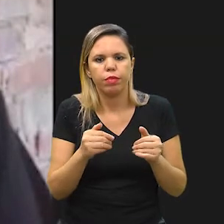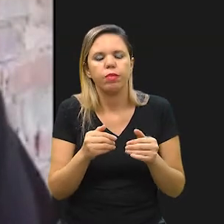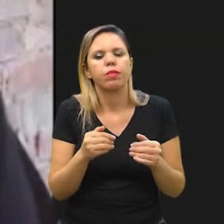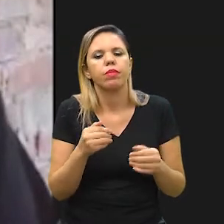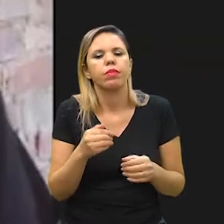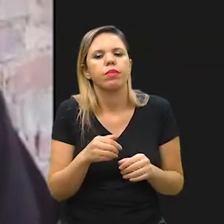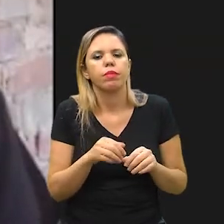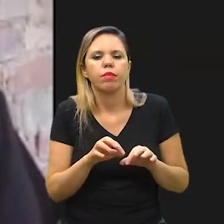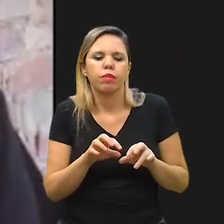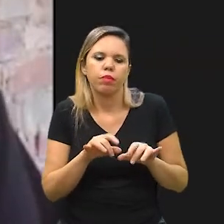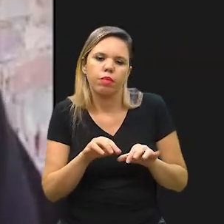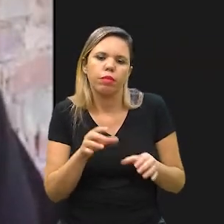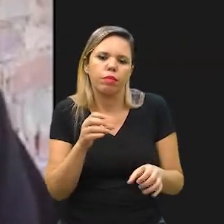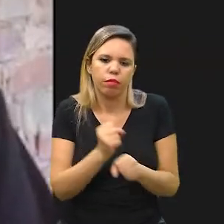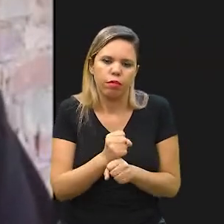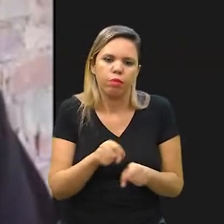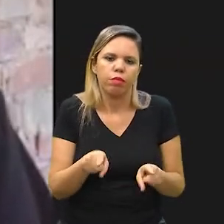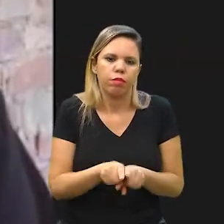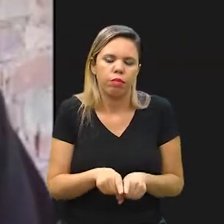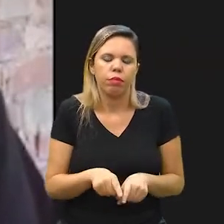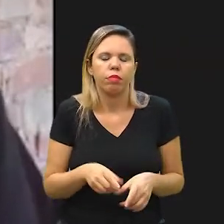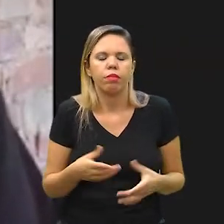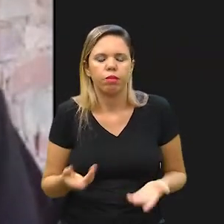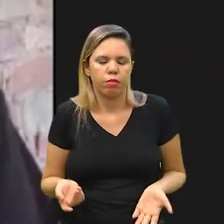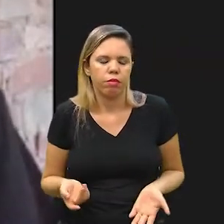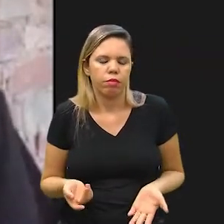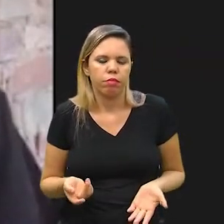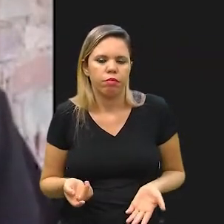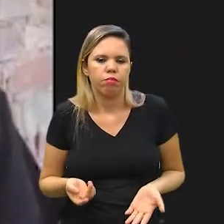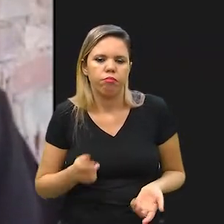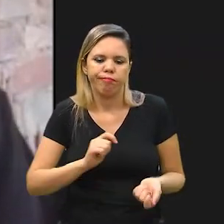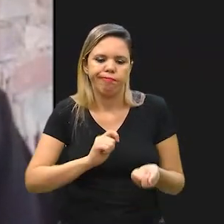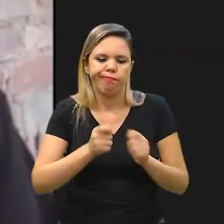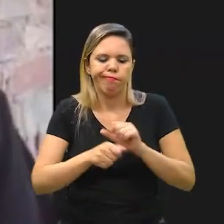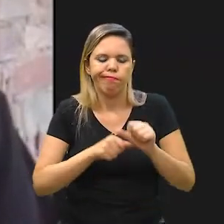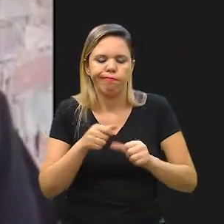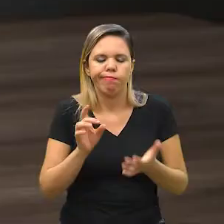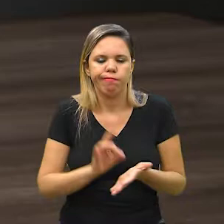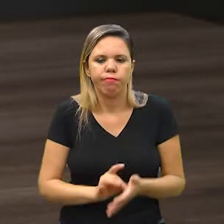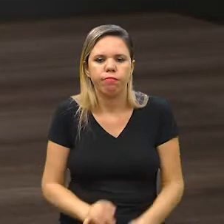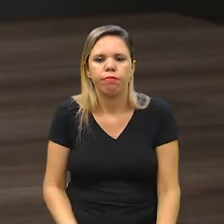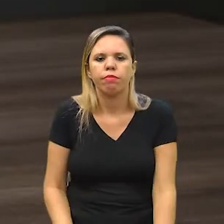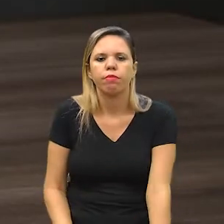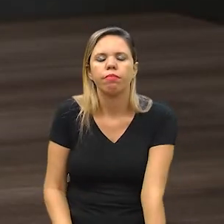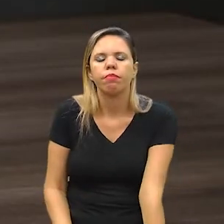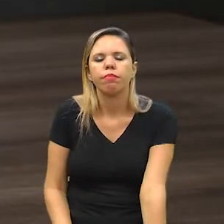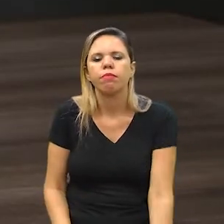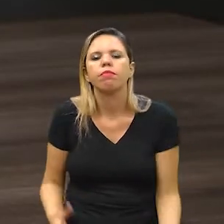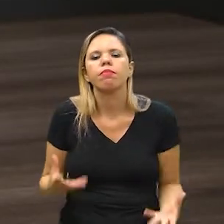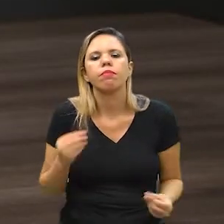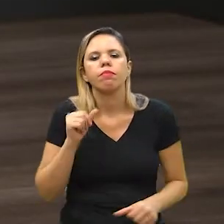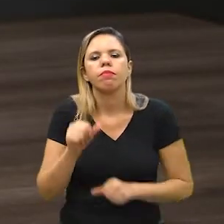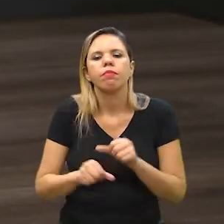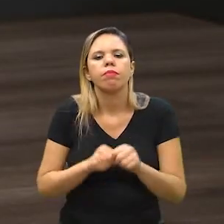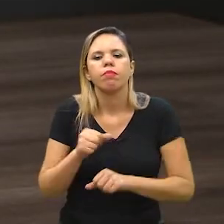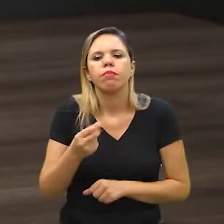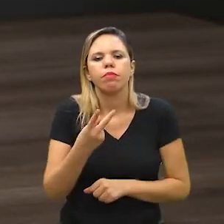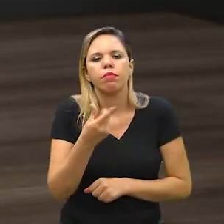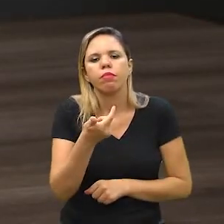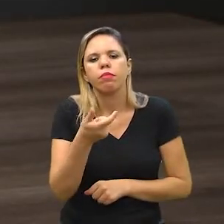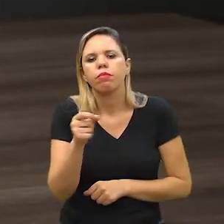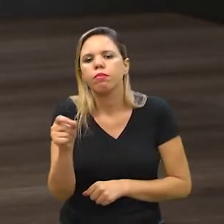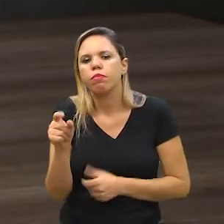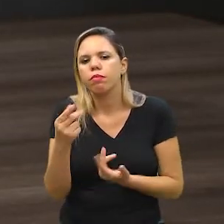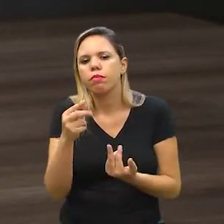no caixa. A gente teve que se adaptar, né, realmente. Com tantas mudanças em 2020,